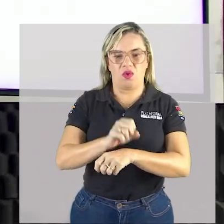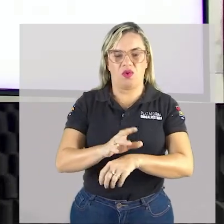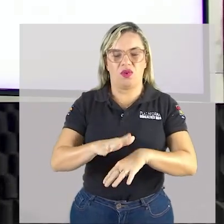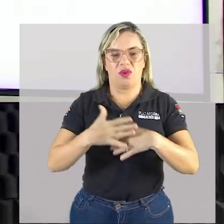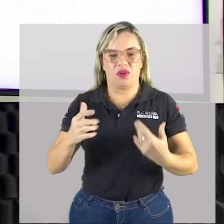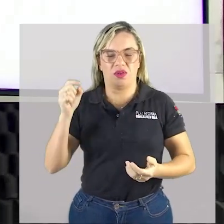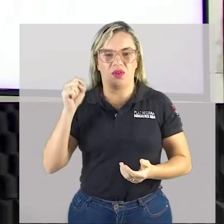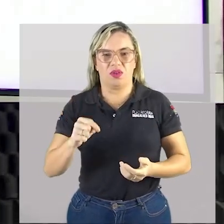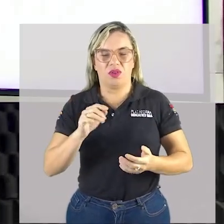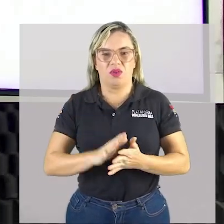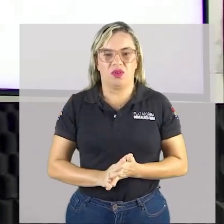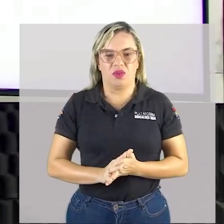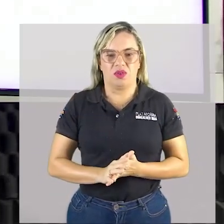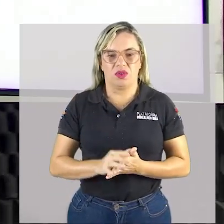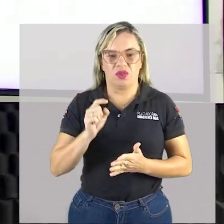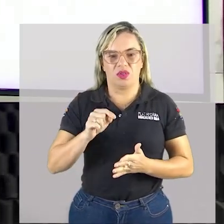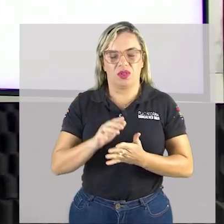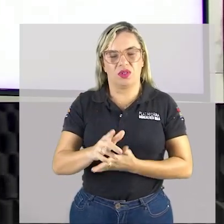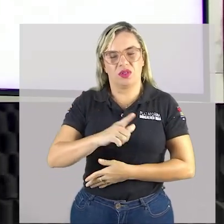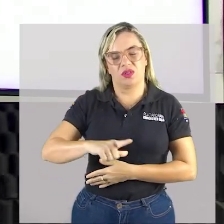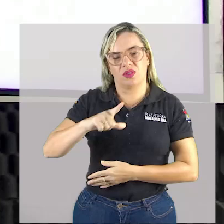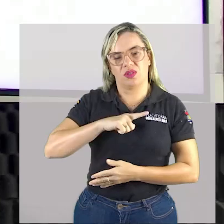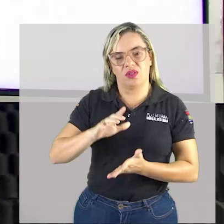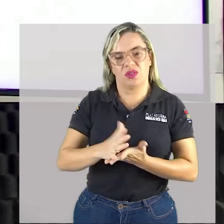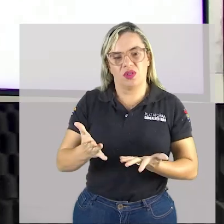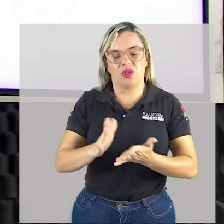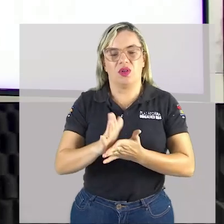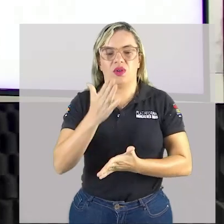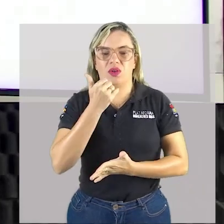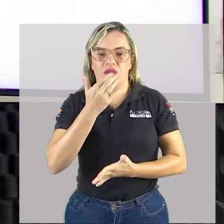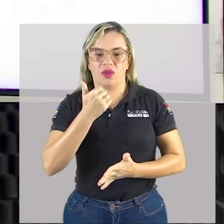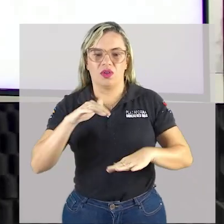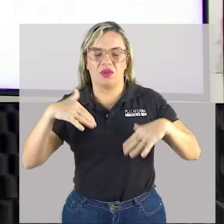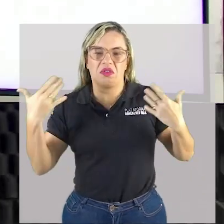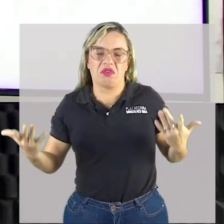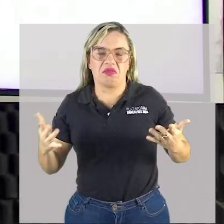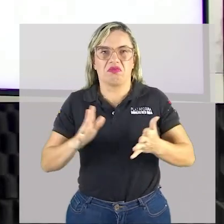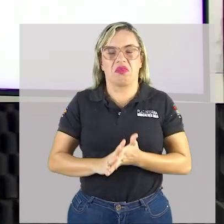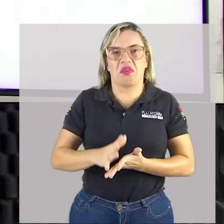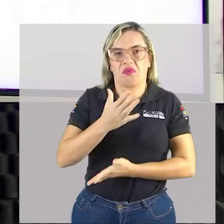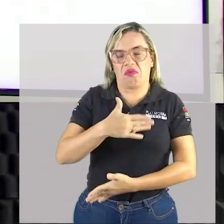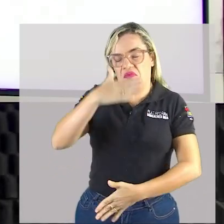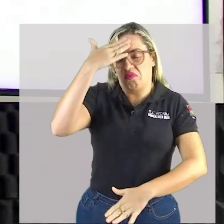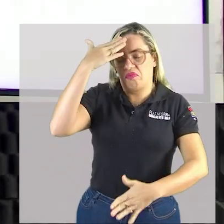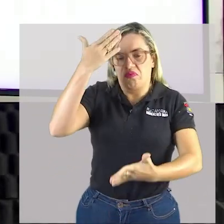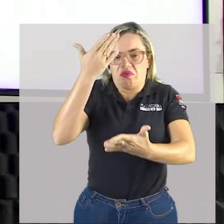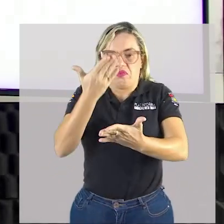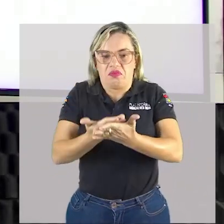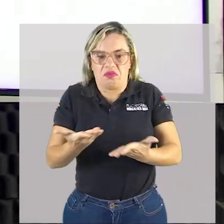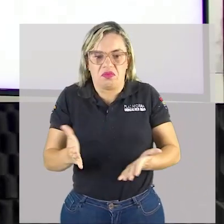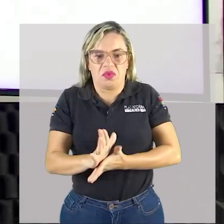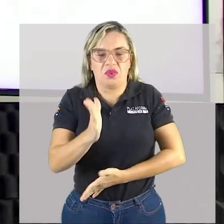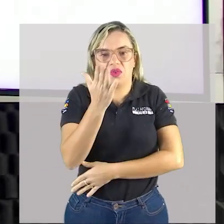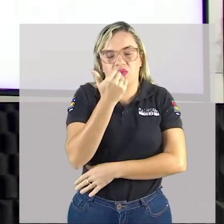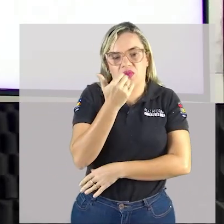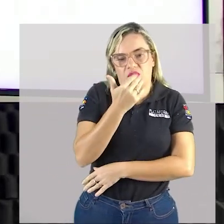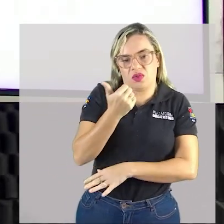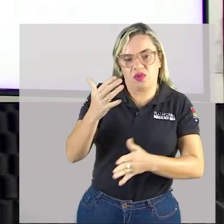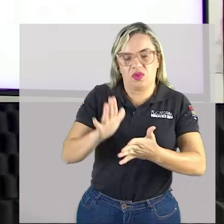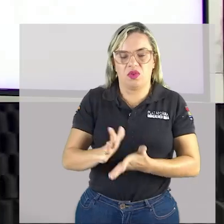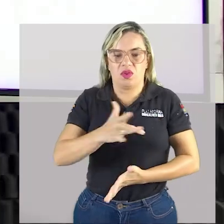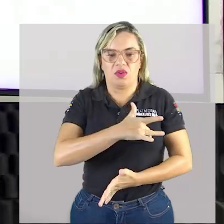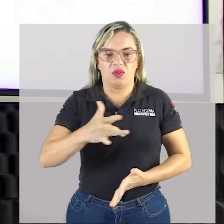né, esses agrotóxicos do alimento, e aí a gente está ali, crente abafando, que está, né, ingerindo um